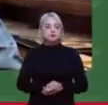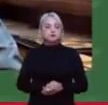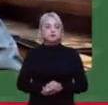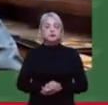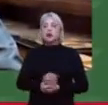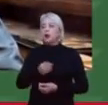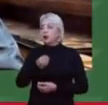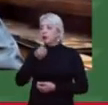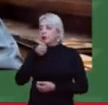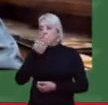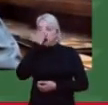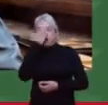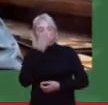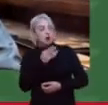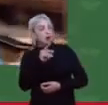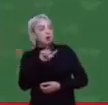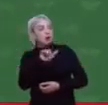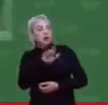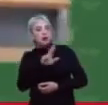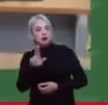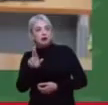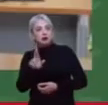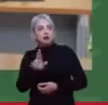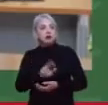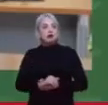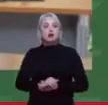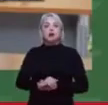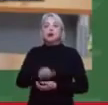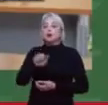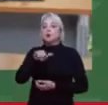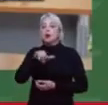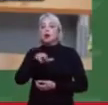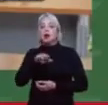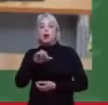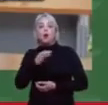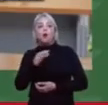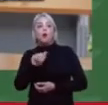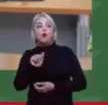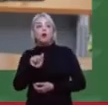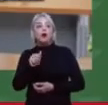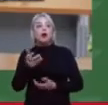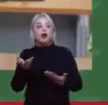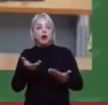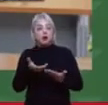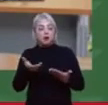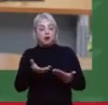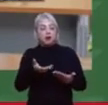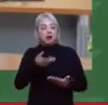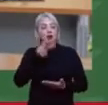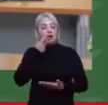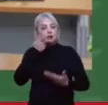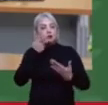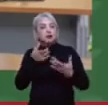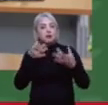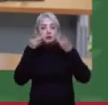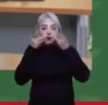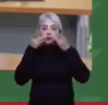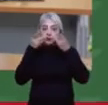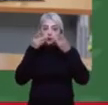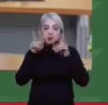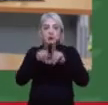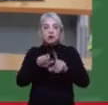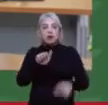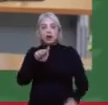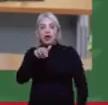Muito bem, Odair, obrigado. Dário Cunha, nosso deputado federal por Minas Gerais, e nós vamos ter agora a presença